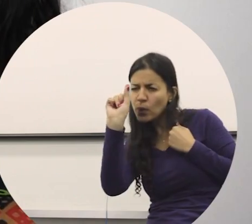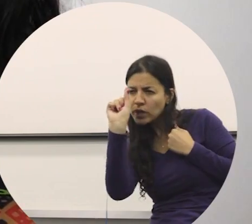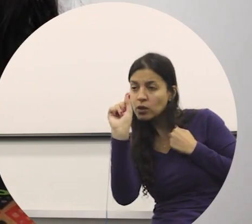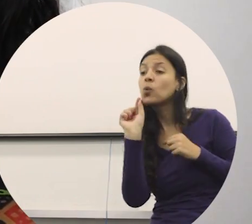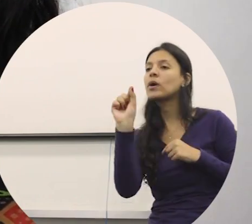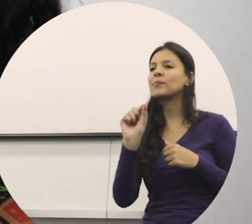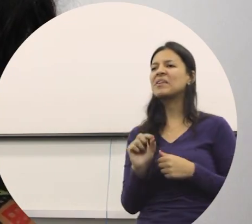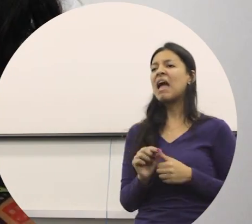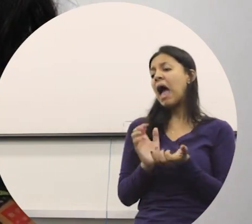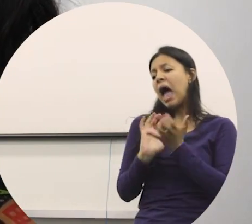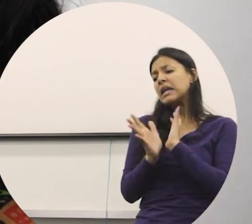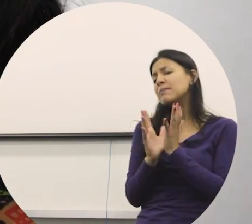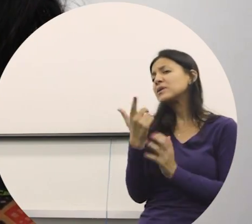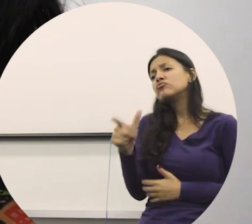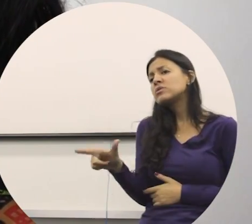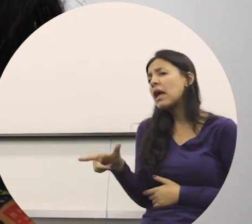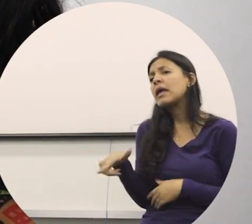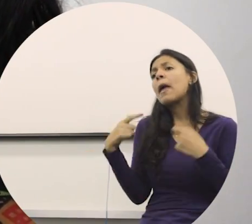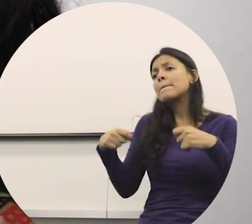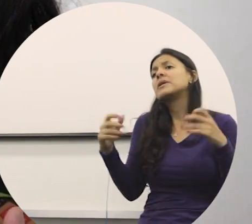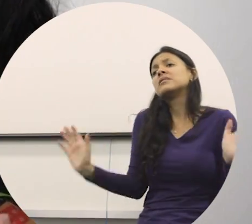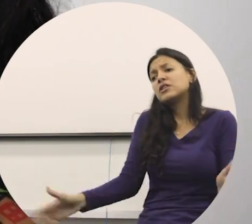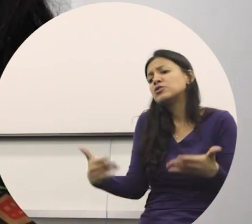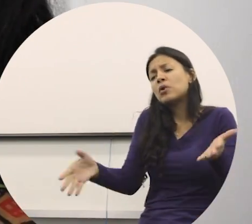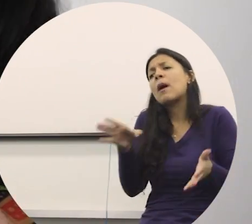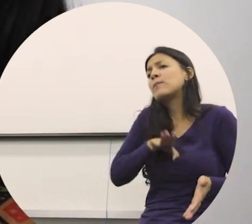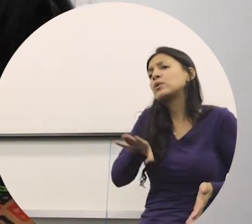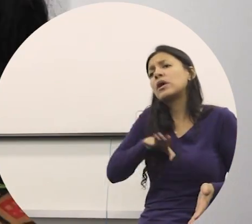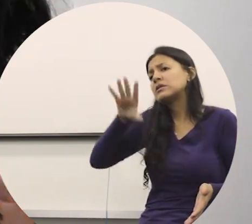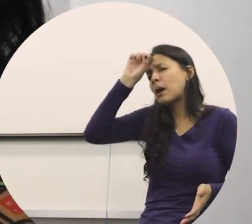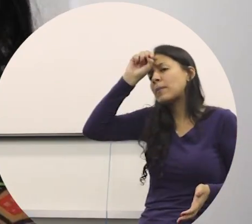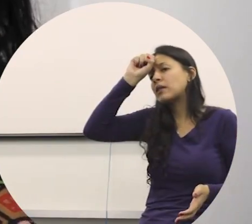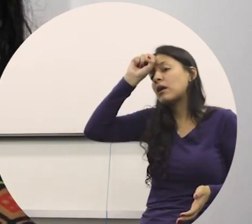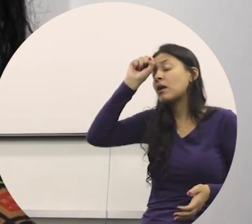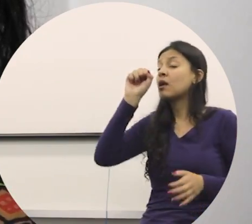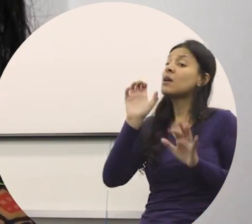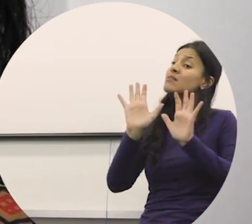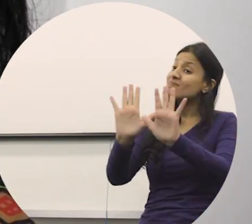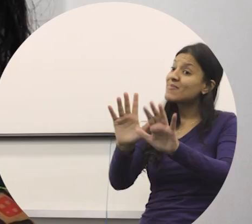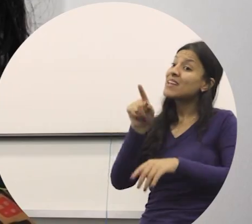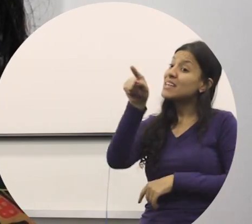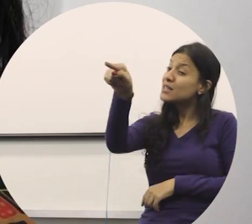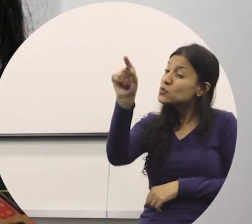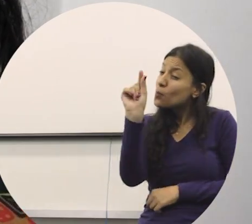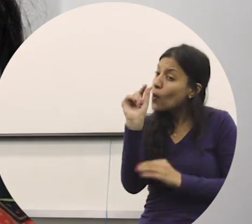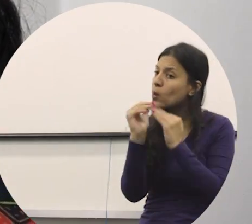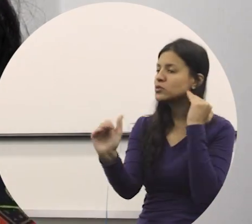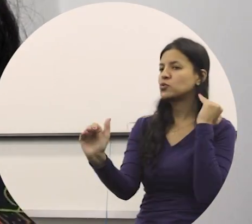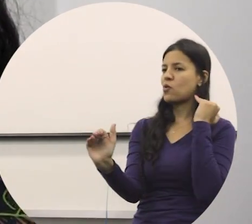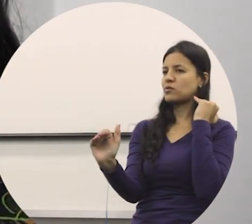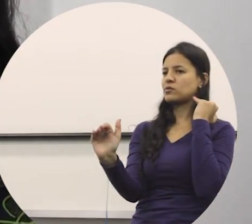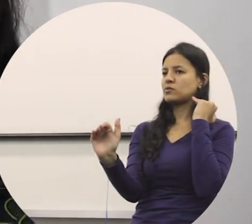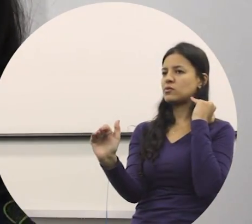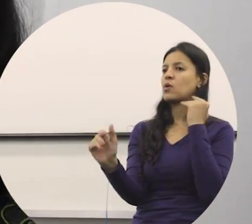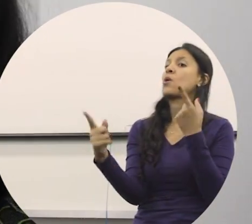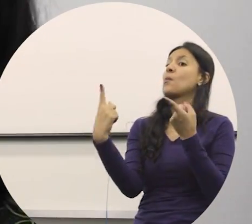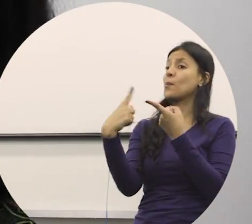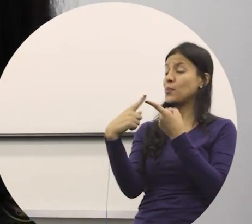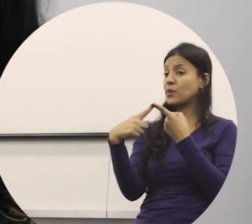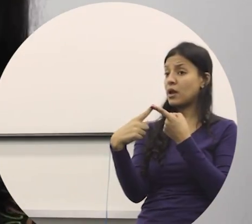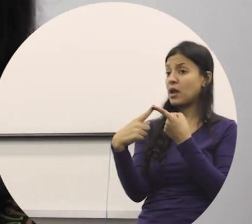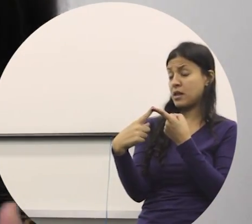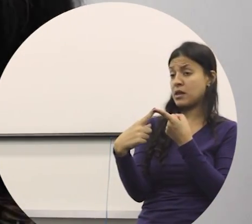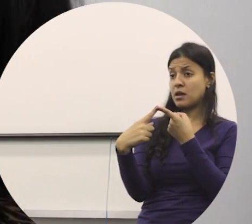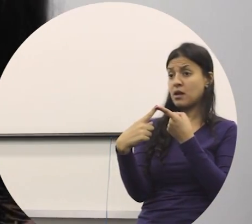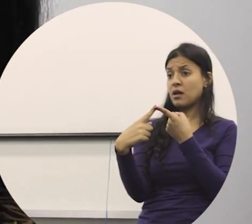não tem Libras, a gente tem que estimulá-la a aprender português. É exatamente nesse ponto que eu discordo, porque